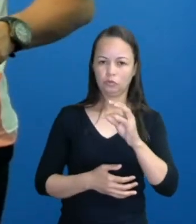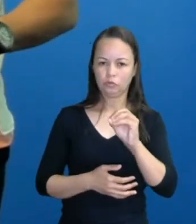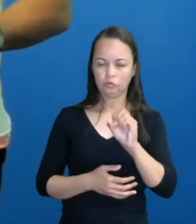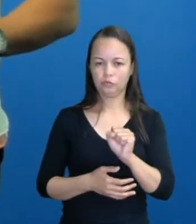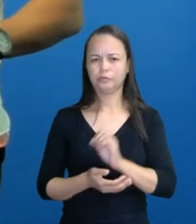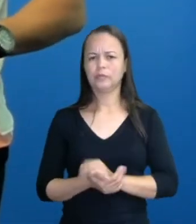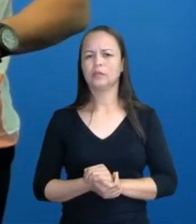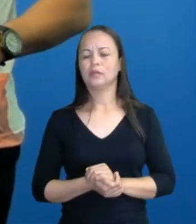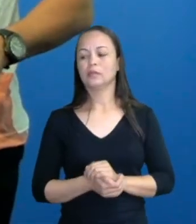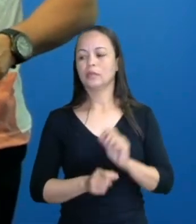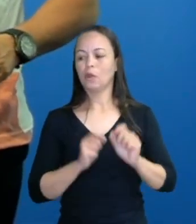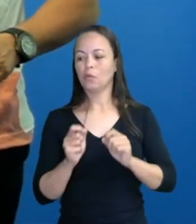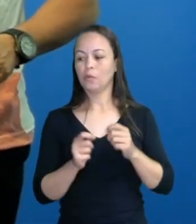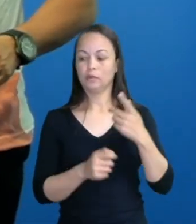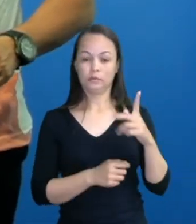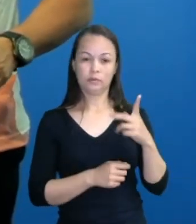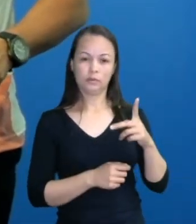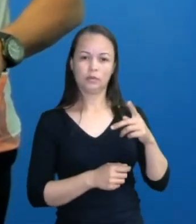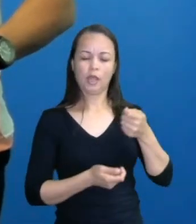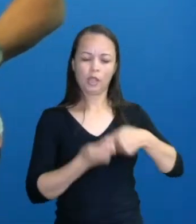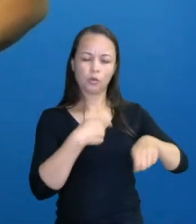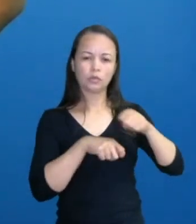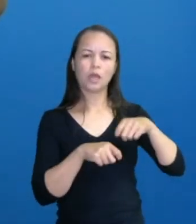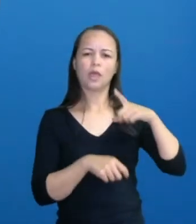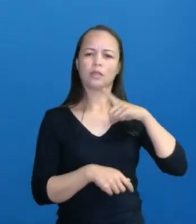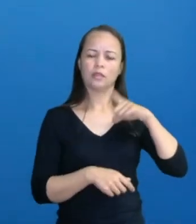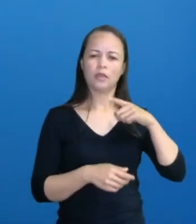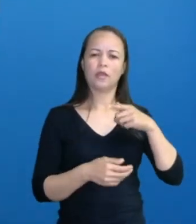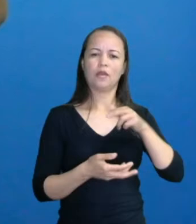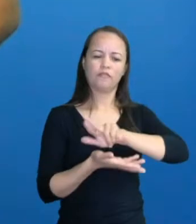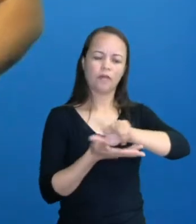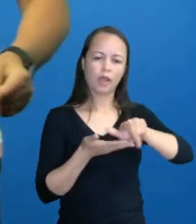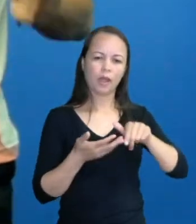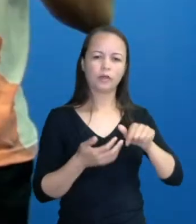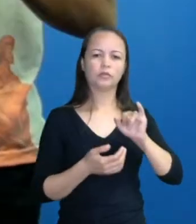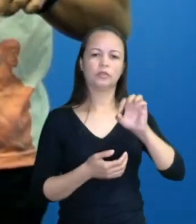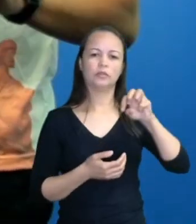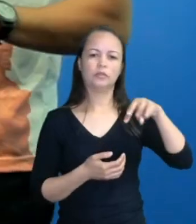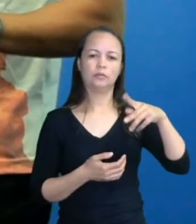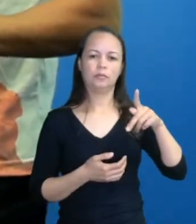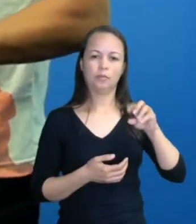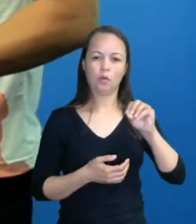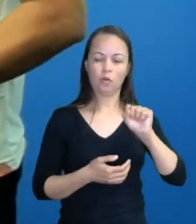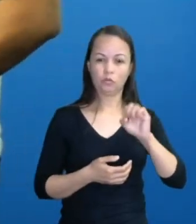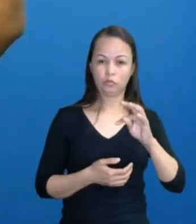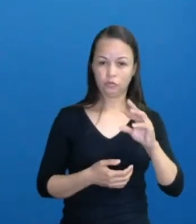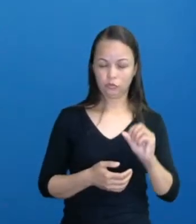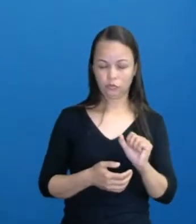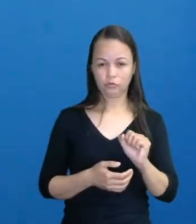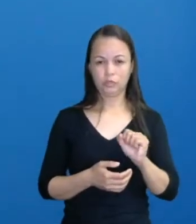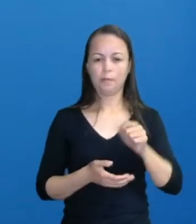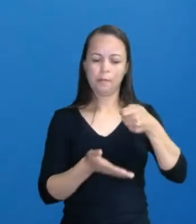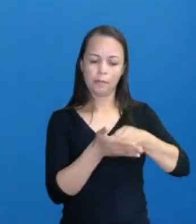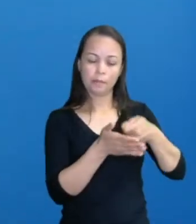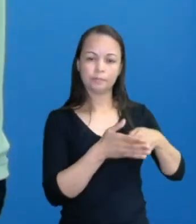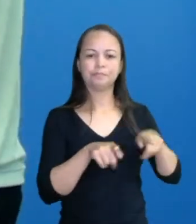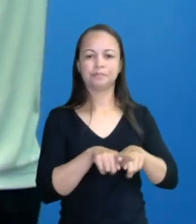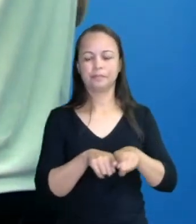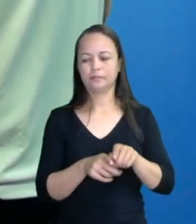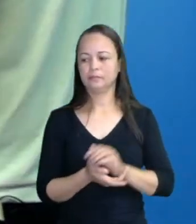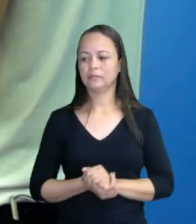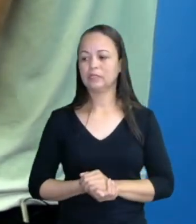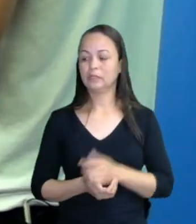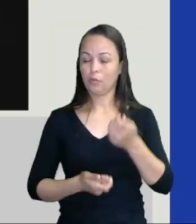suas obrigações, eles também tinham vários impostos que eram pagos também. Mas vamos lá, economia. Feudo, ele